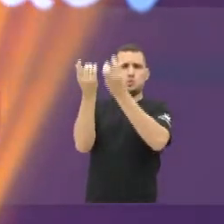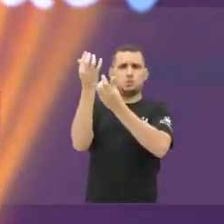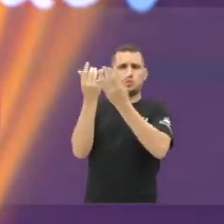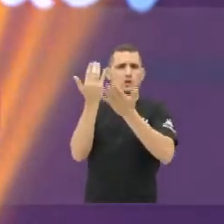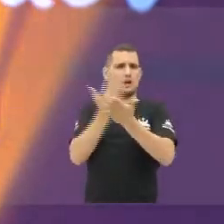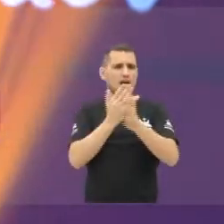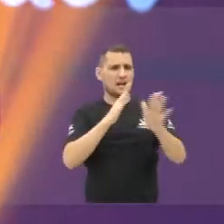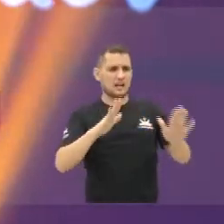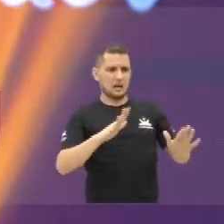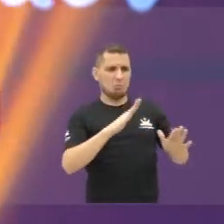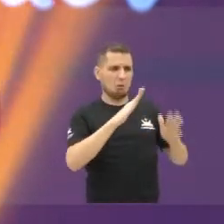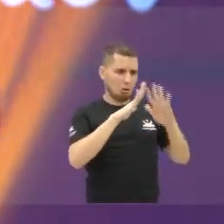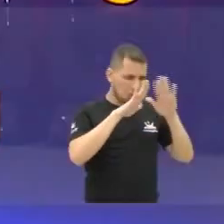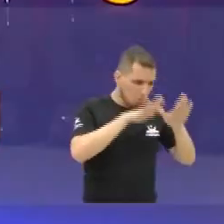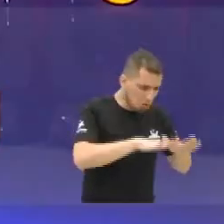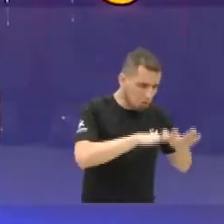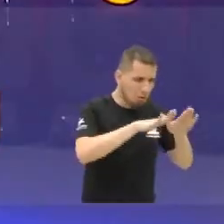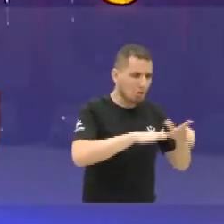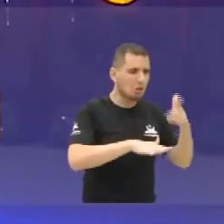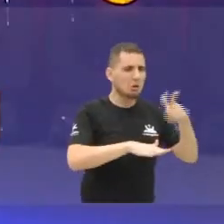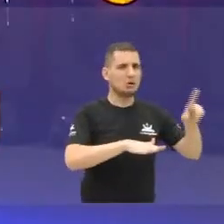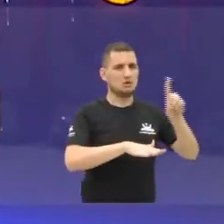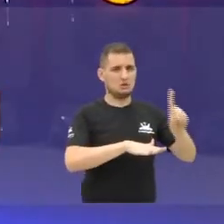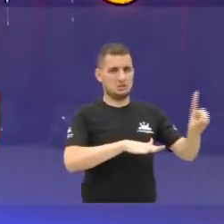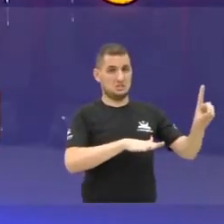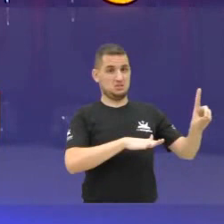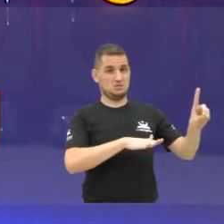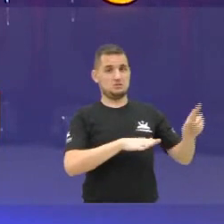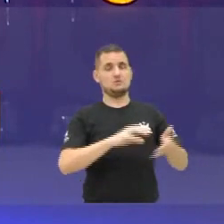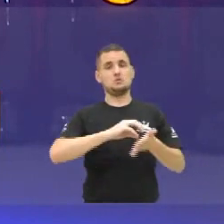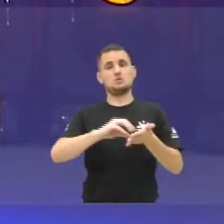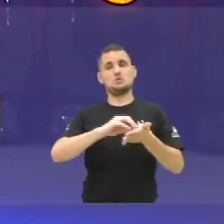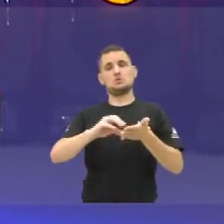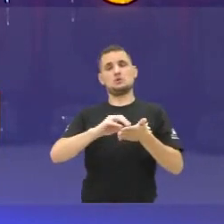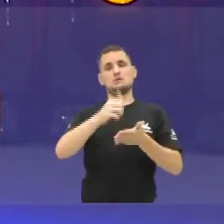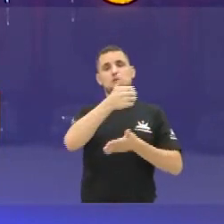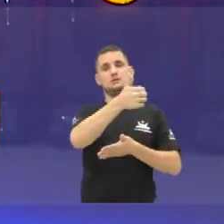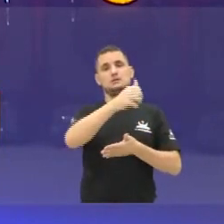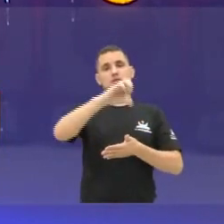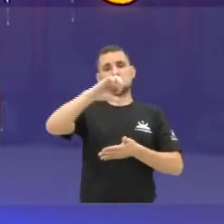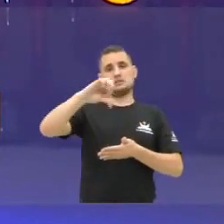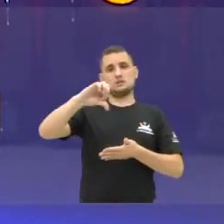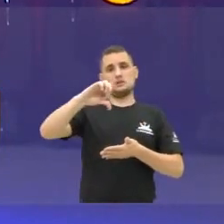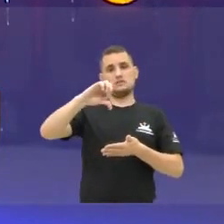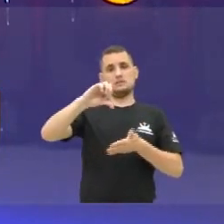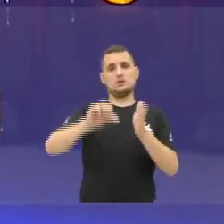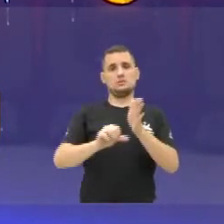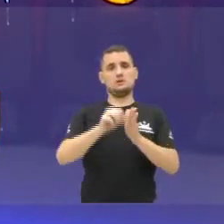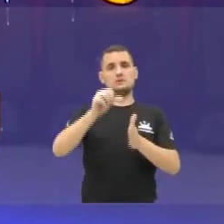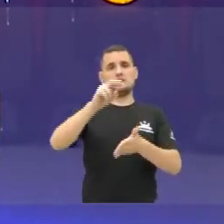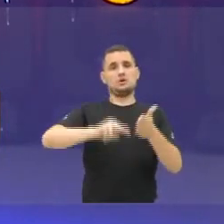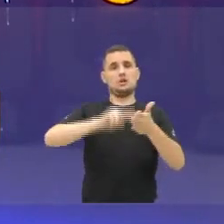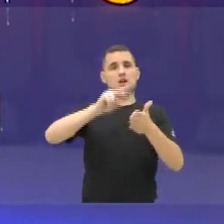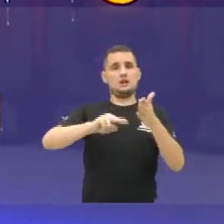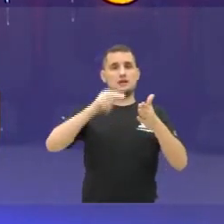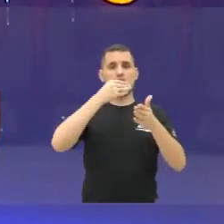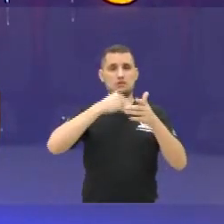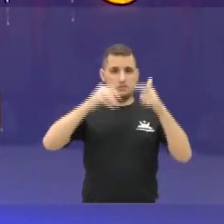culto idolátrico a Baal, o capítulo 19 do primeiro livro dos